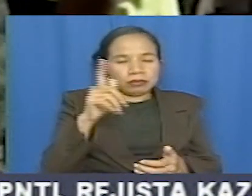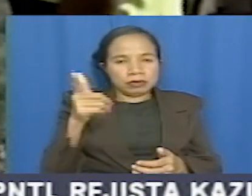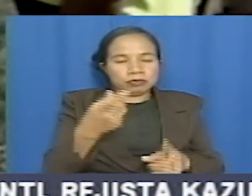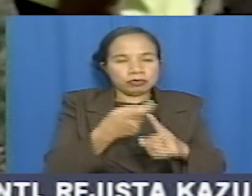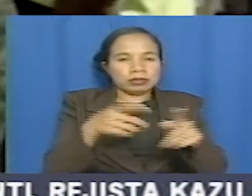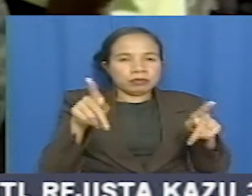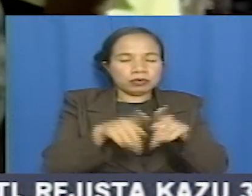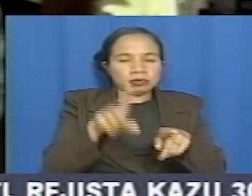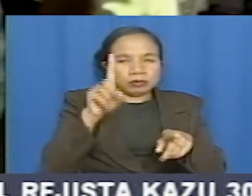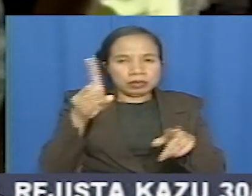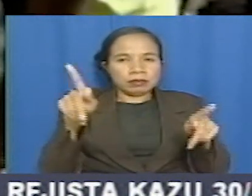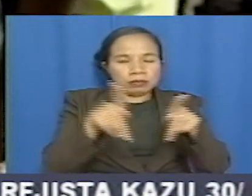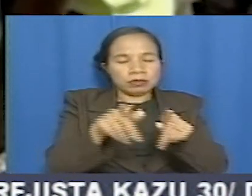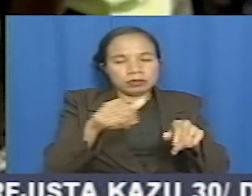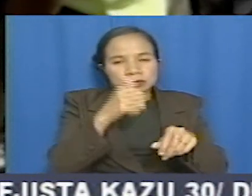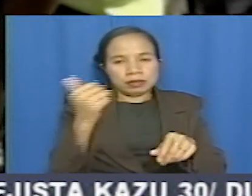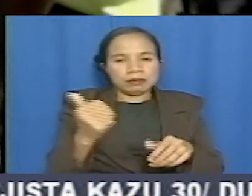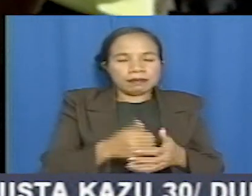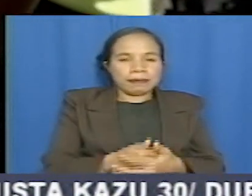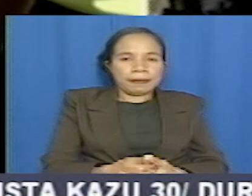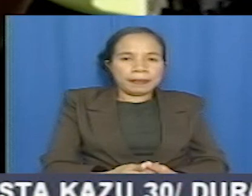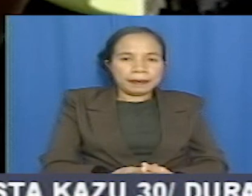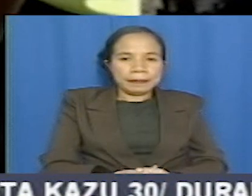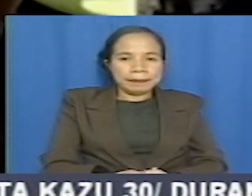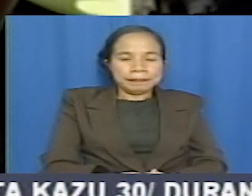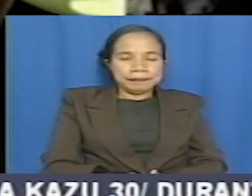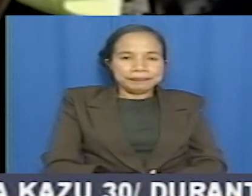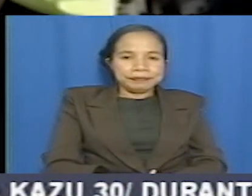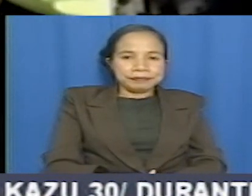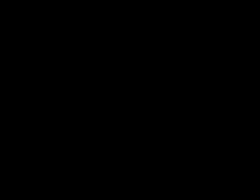ida ba posto seluk. Candido Alves, Julio de Jesus, hato reportaze.